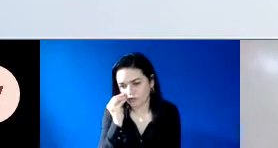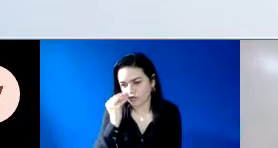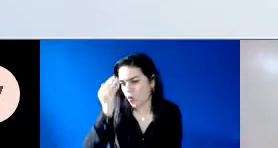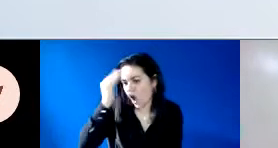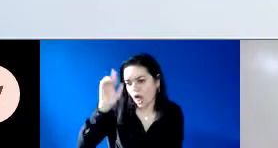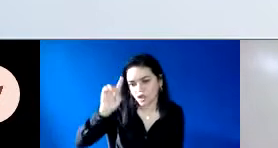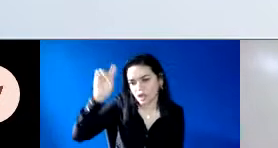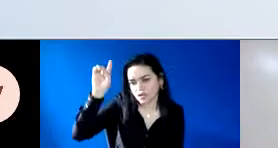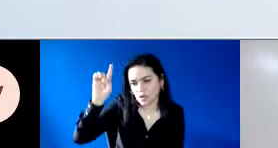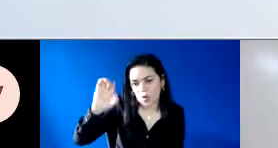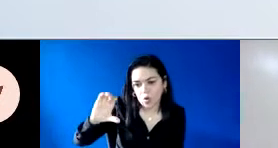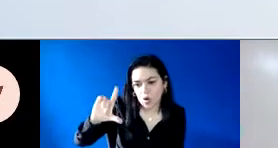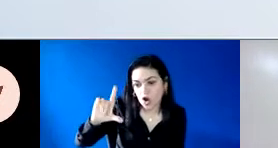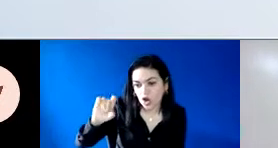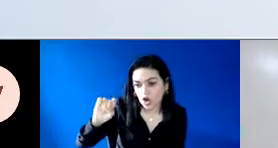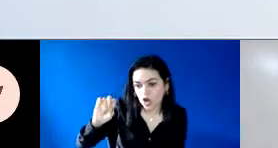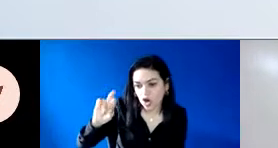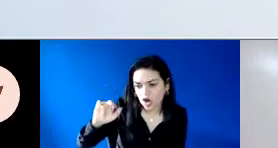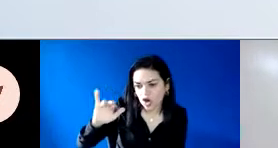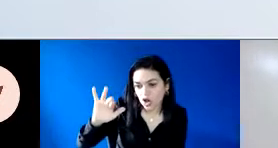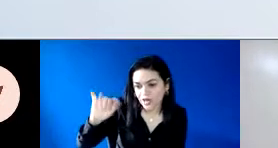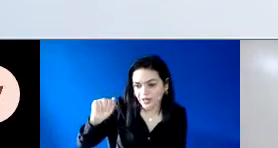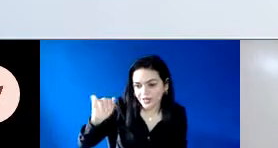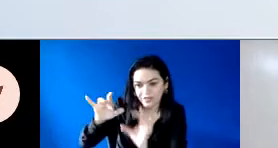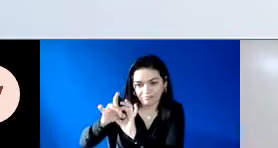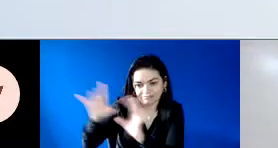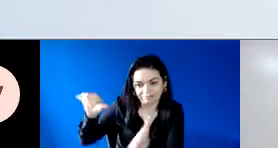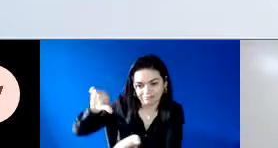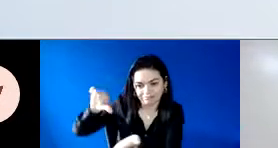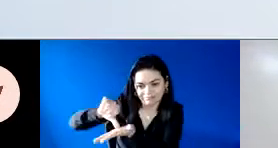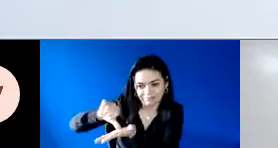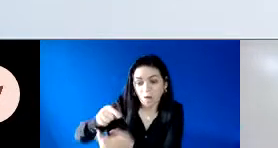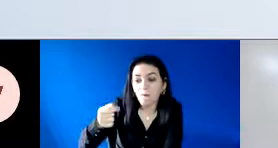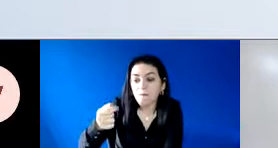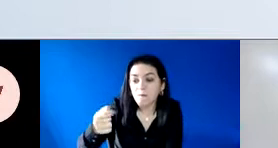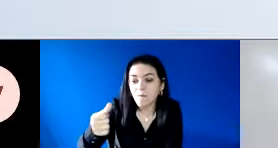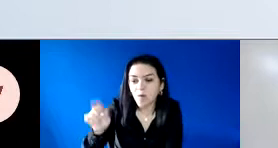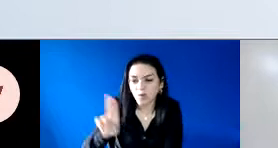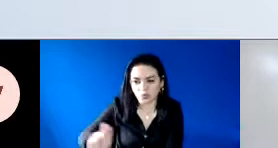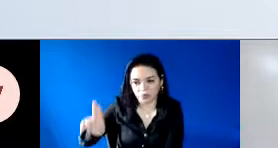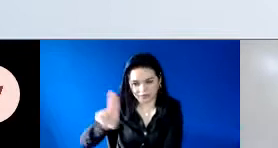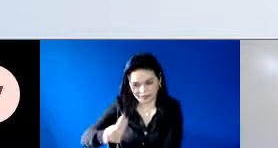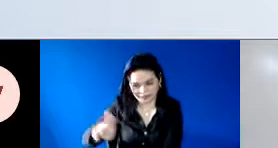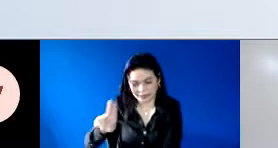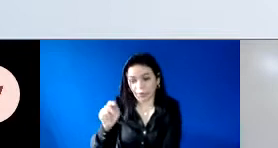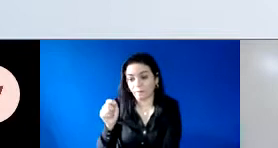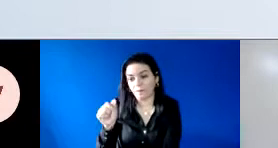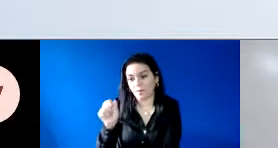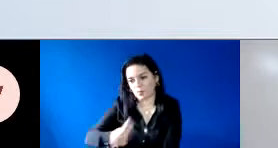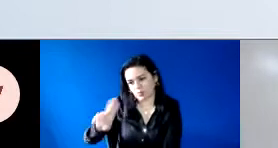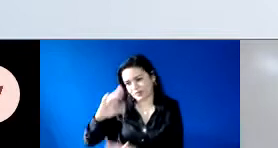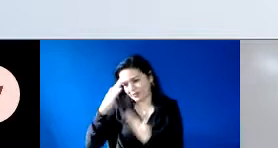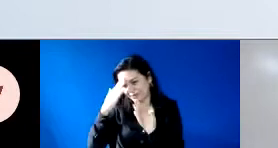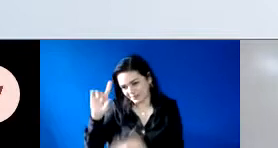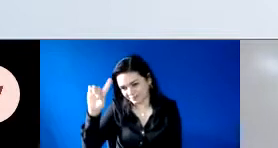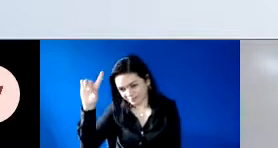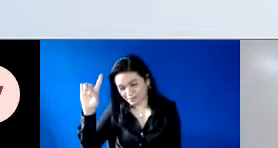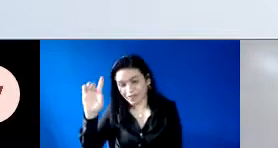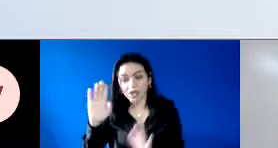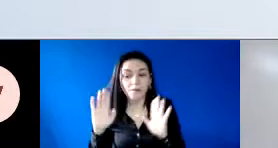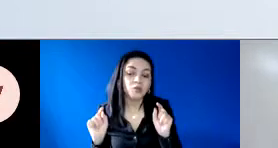cloroquina ter sido disponibilizada nas nossas unidades, ela foi muito pouco utilizada aqui. Mas o que eu quero dizer com isso é que em